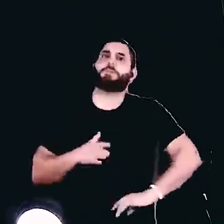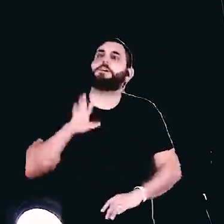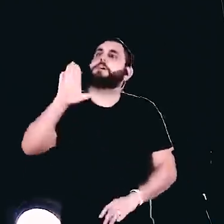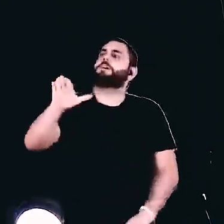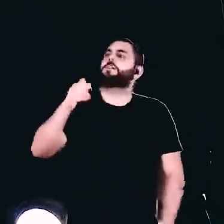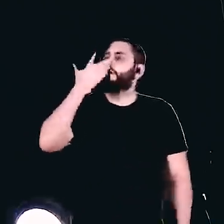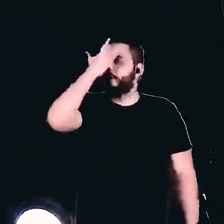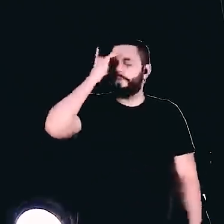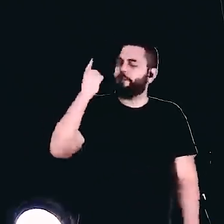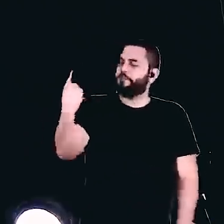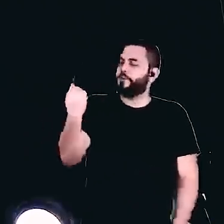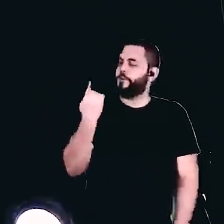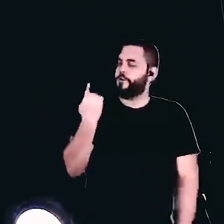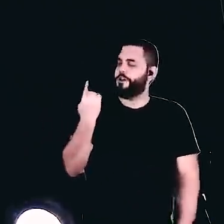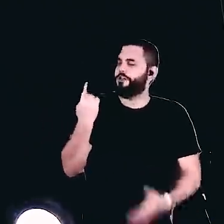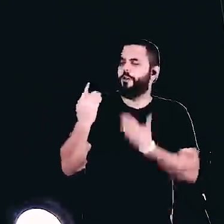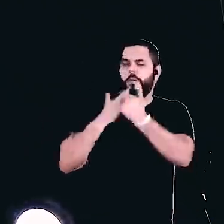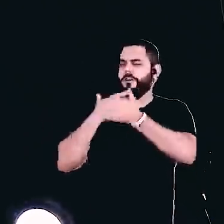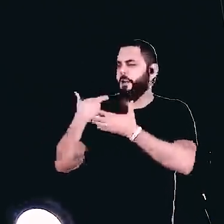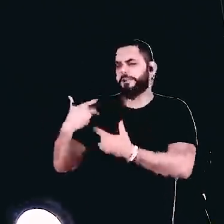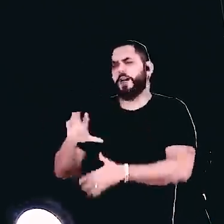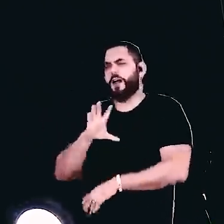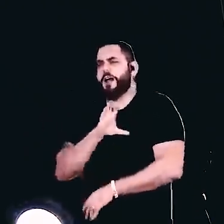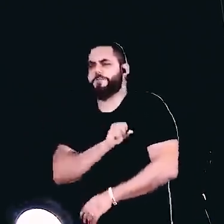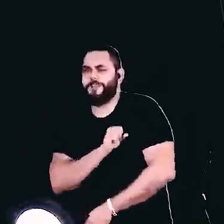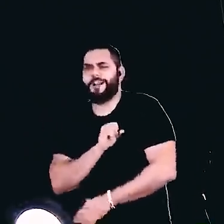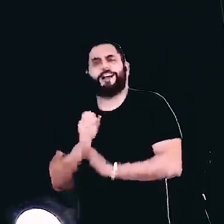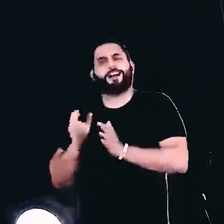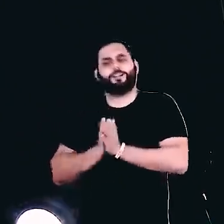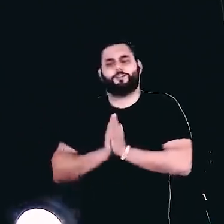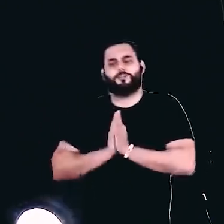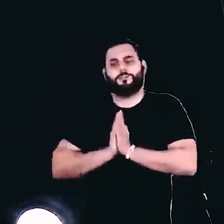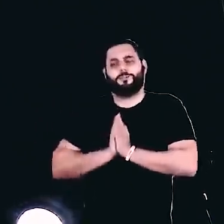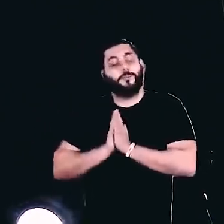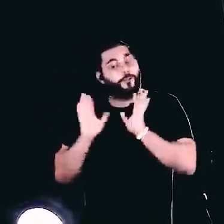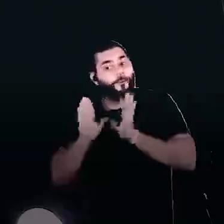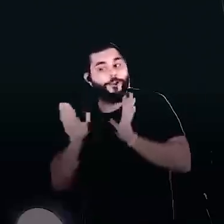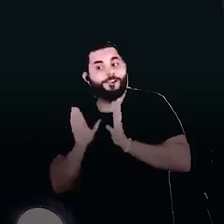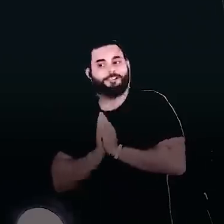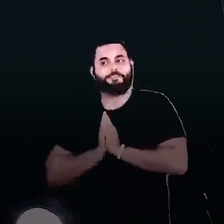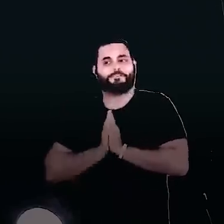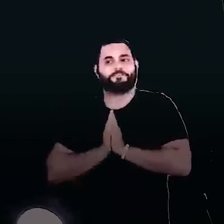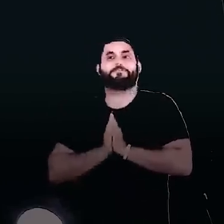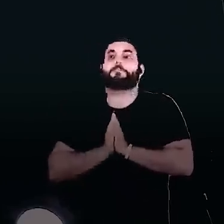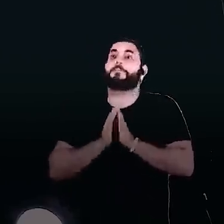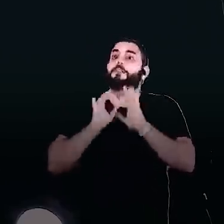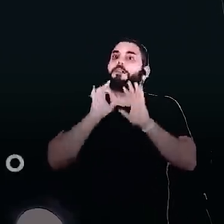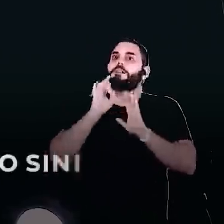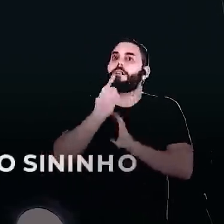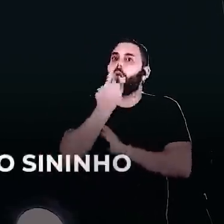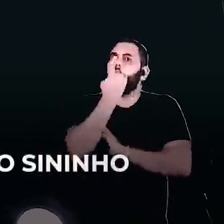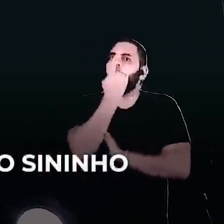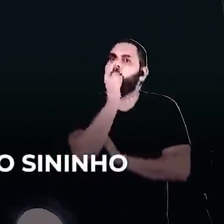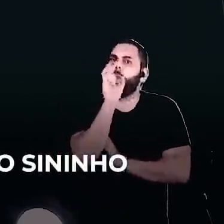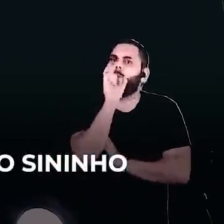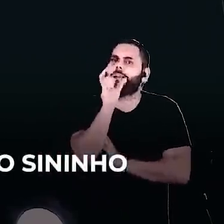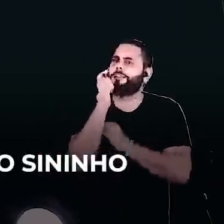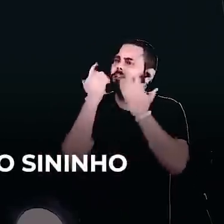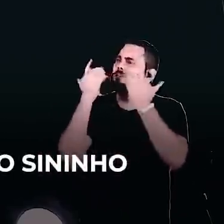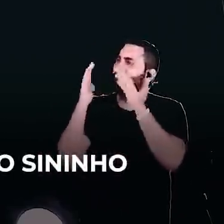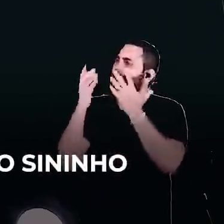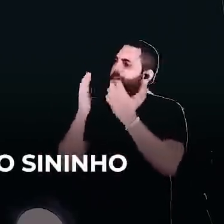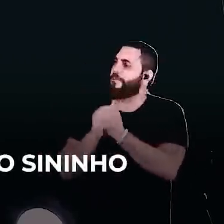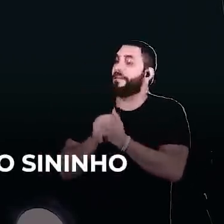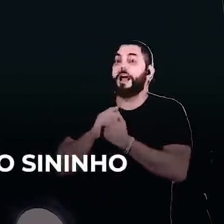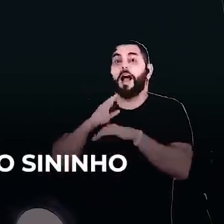cliente de maneira qualquer, chamou, ô, meu querido, meu amado. Agora veja, se um elogio pode aumentar